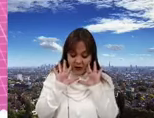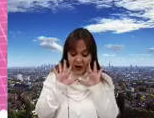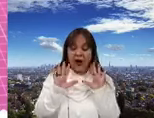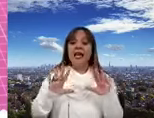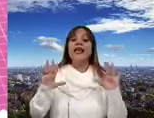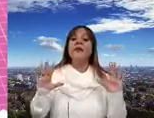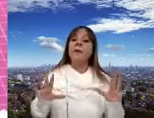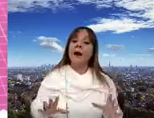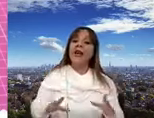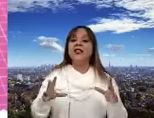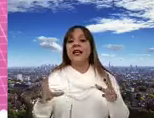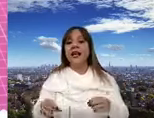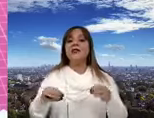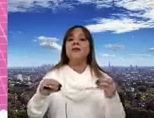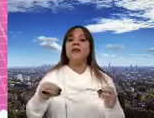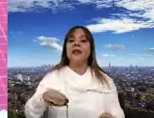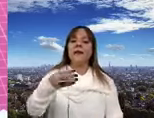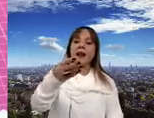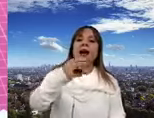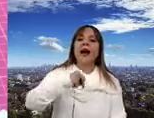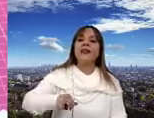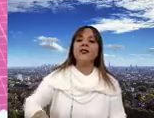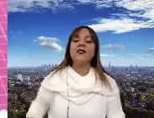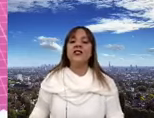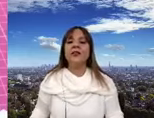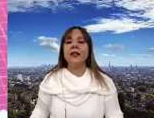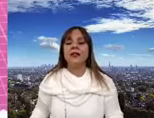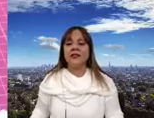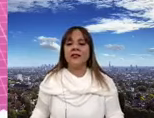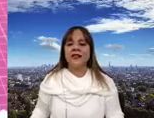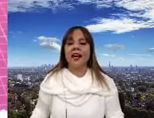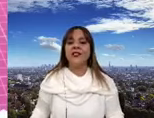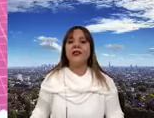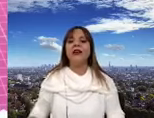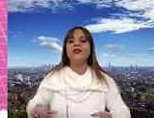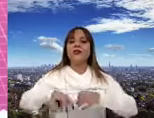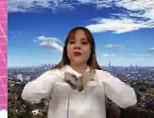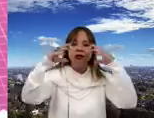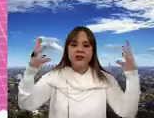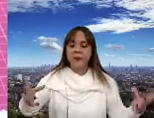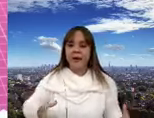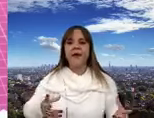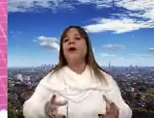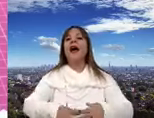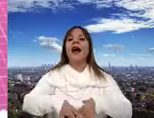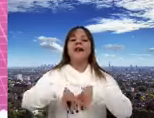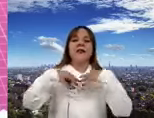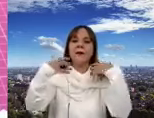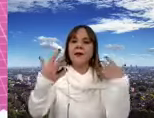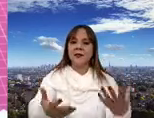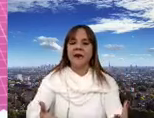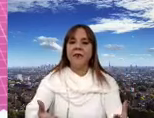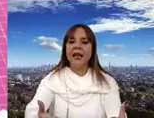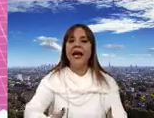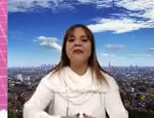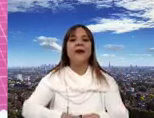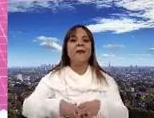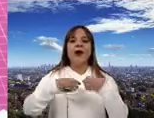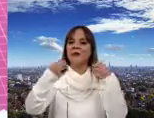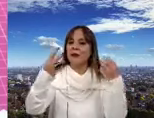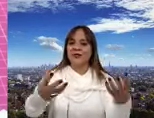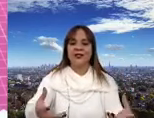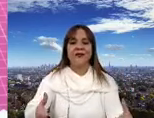E um par de ingressos para o cinema aí na sua região, aí na sua cidade. Então, olha, tudo isso de prêmio. Ainda vai participar de uma live, que é ótimo para